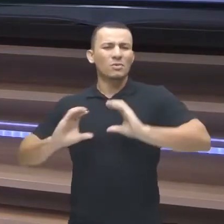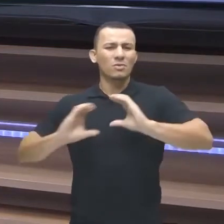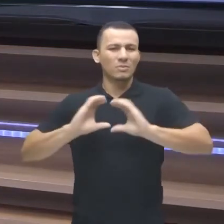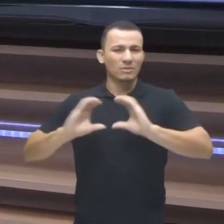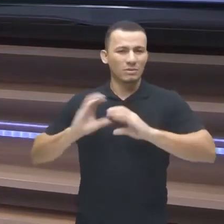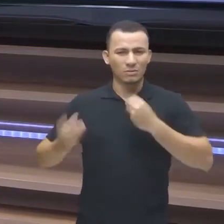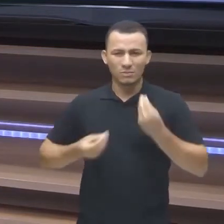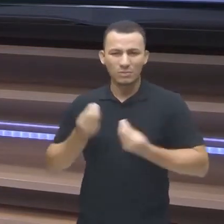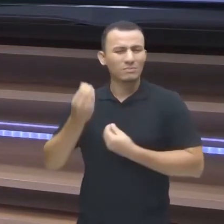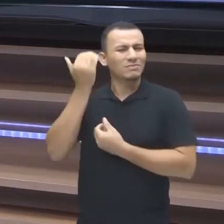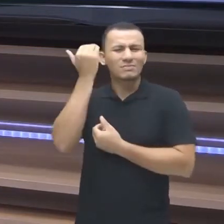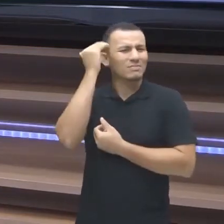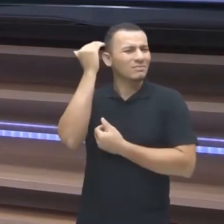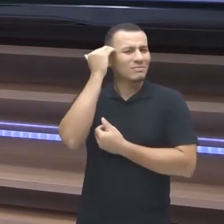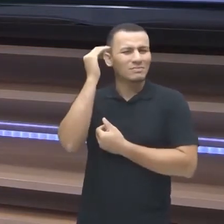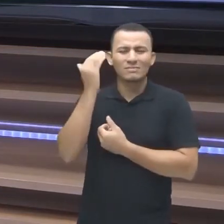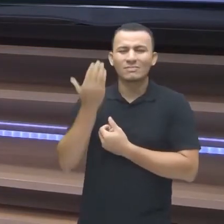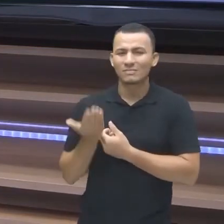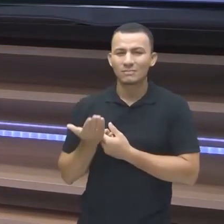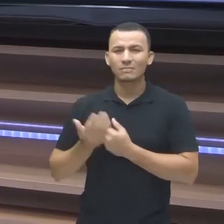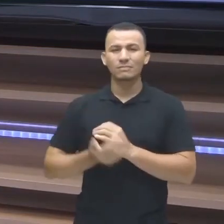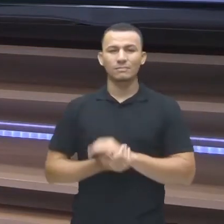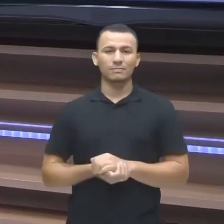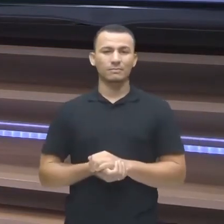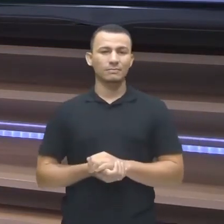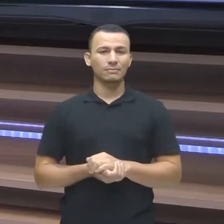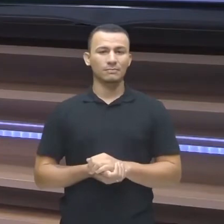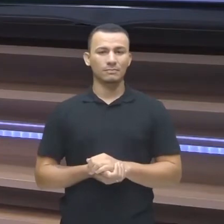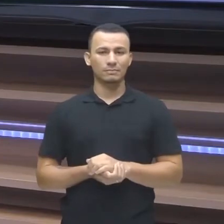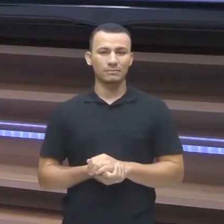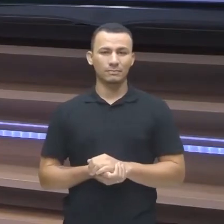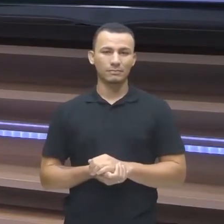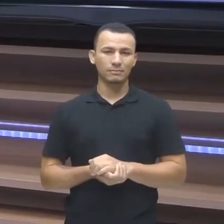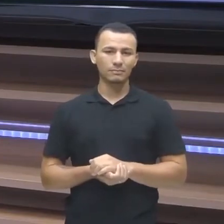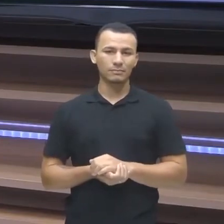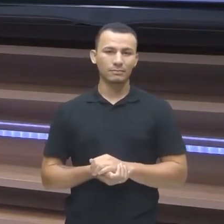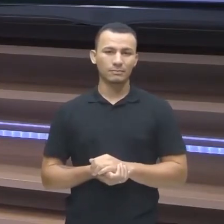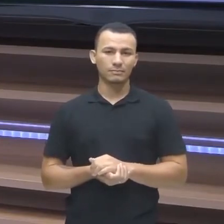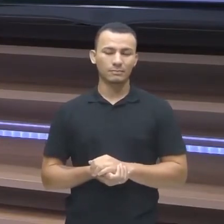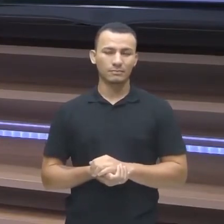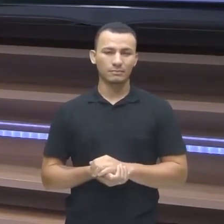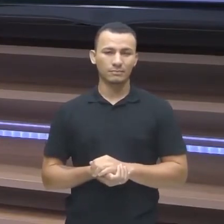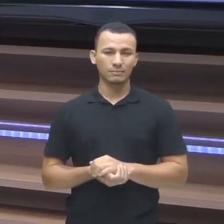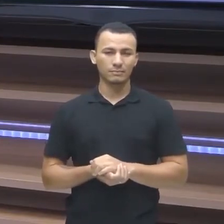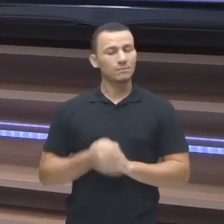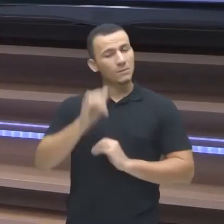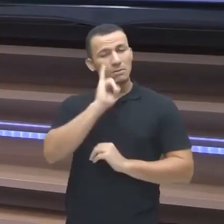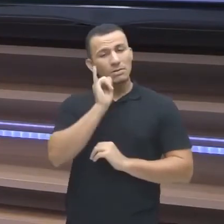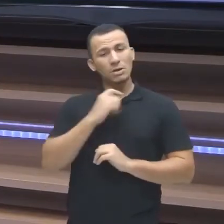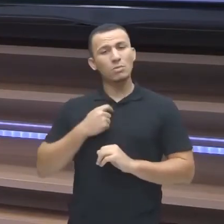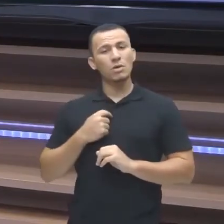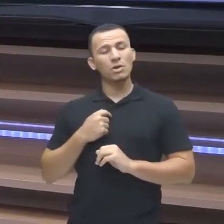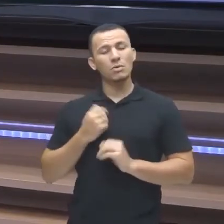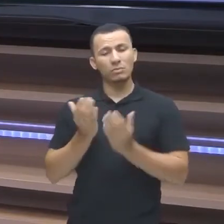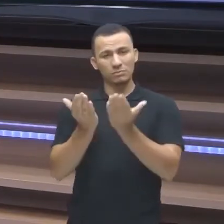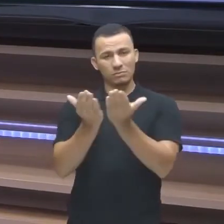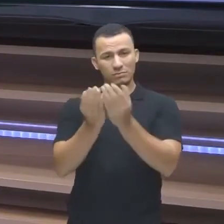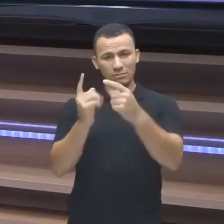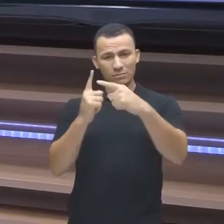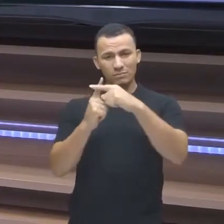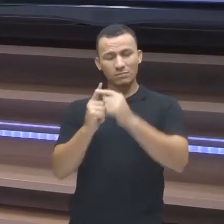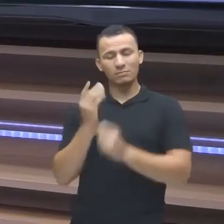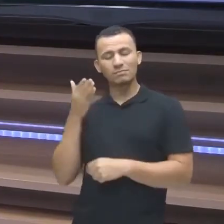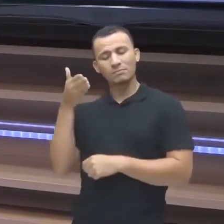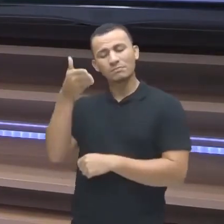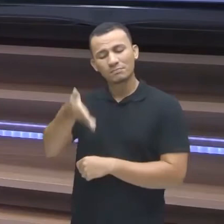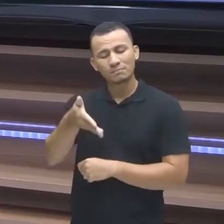mim. Por exemplo, se eu fosse a uma igreja, ou então eu vou lá com a minha amiga, eu conto o